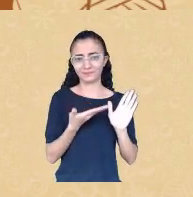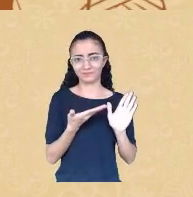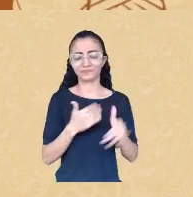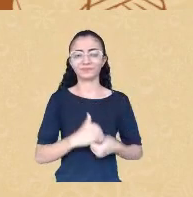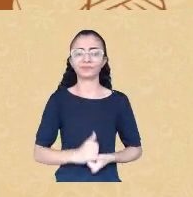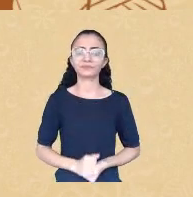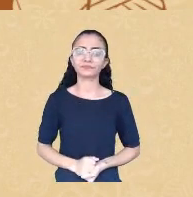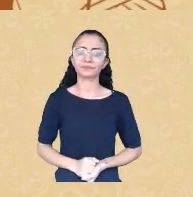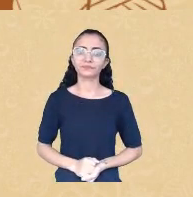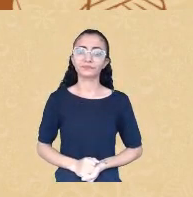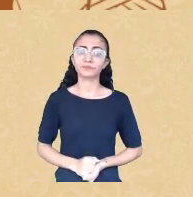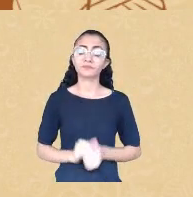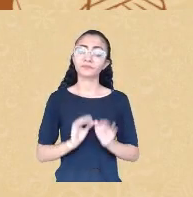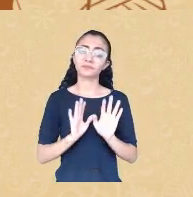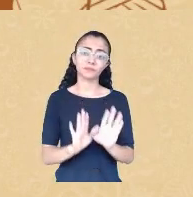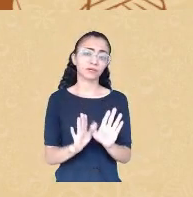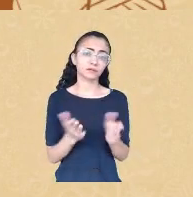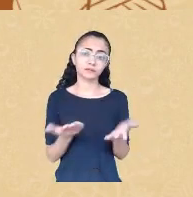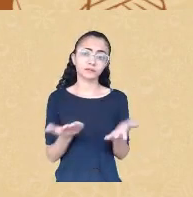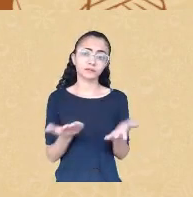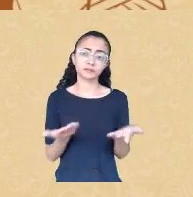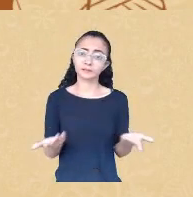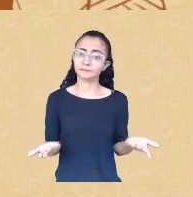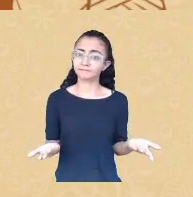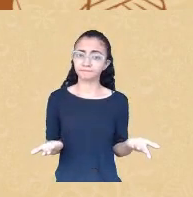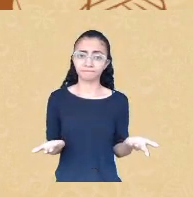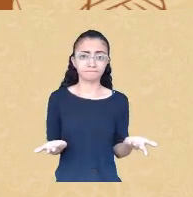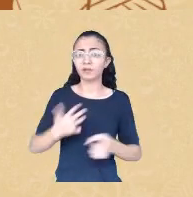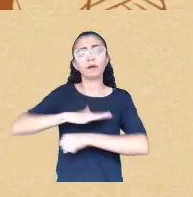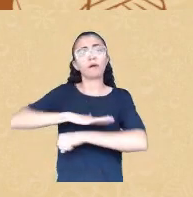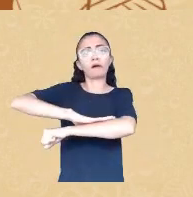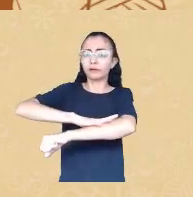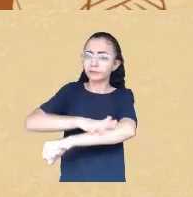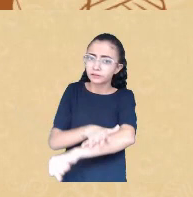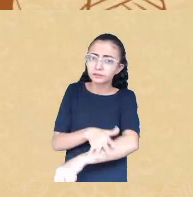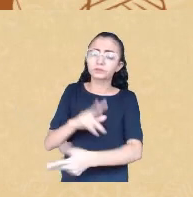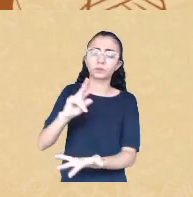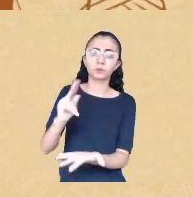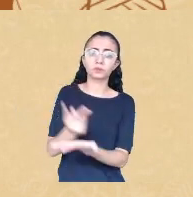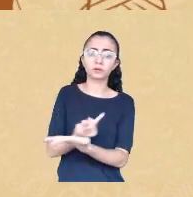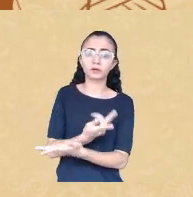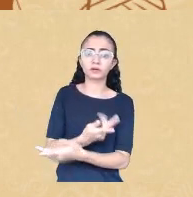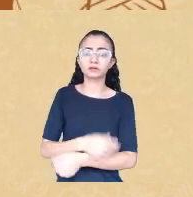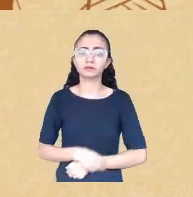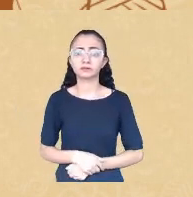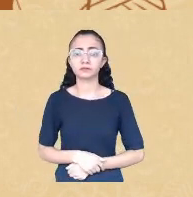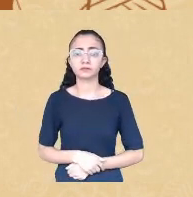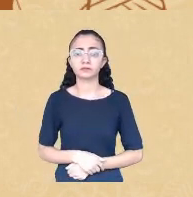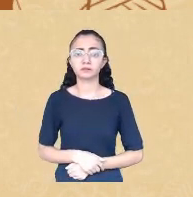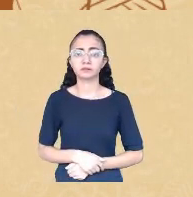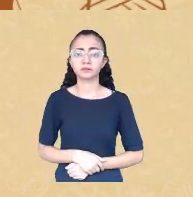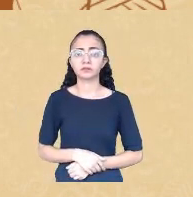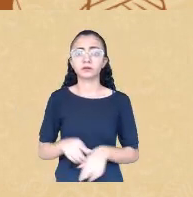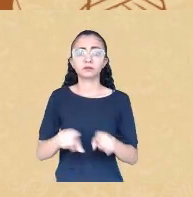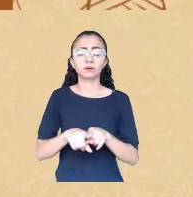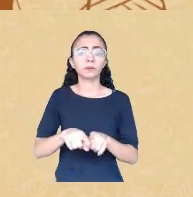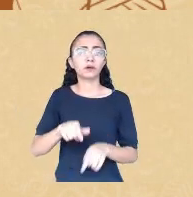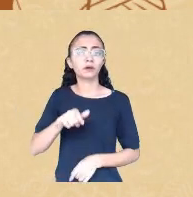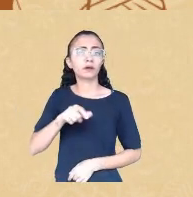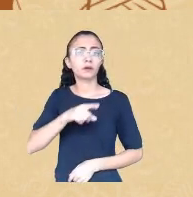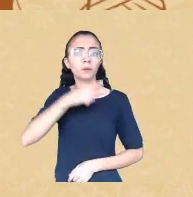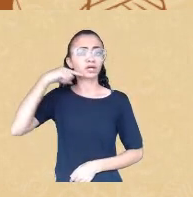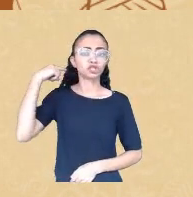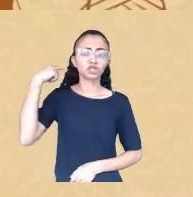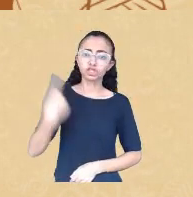E que, mesmo assim, são alvo do racismo, da LGBTfobia, do machismo. Então, é importante